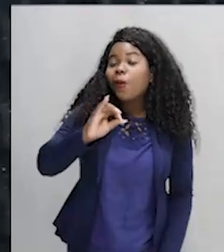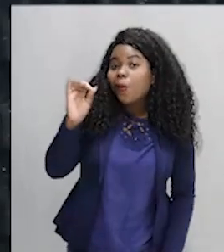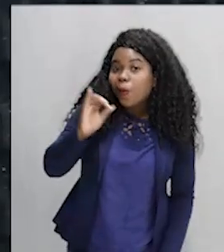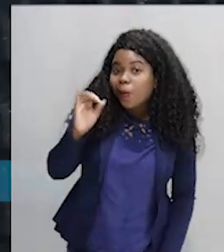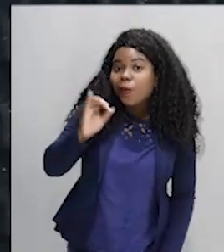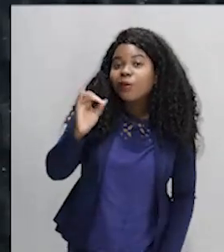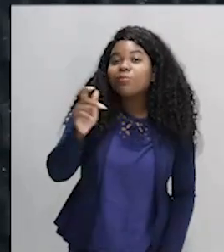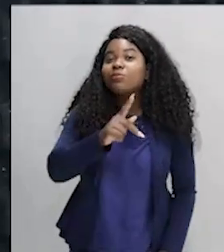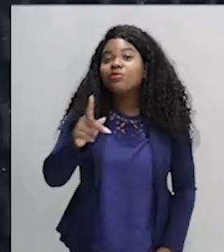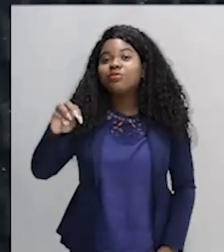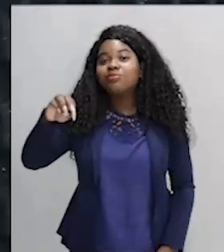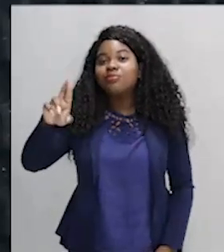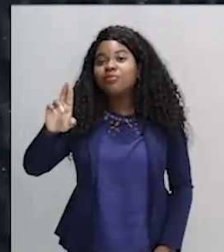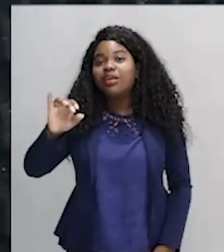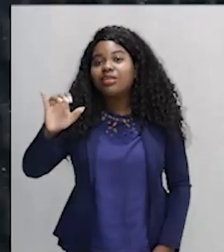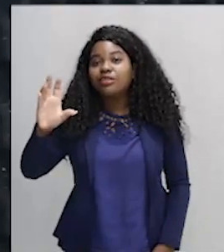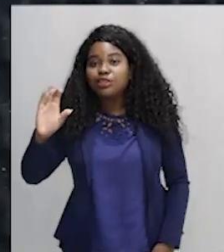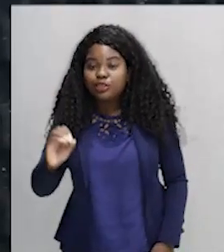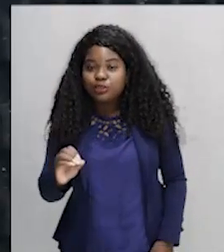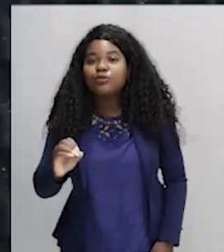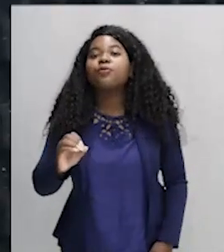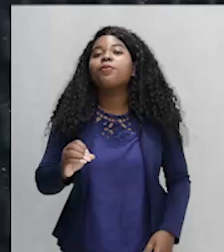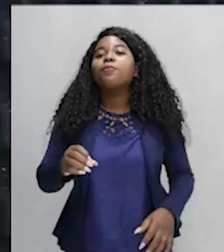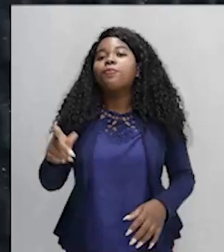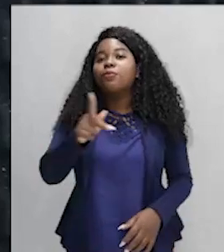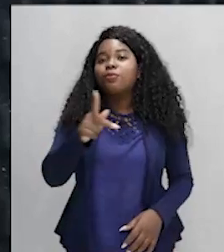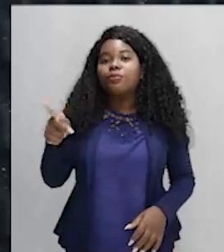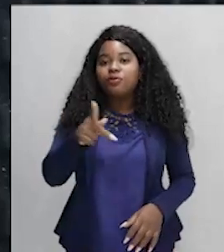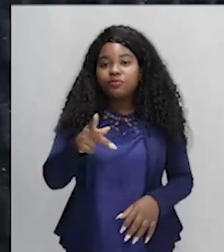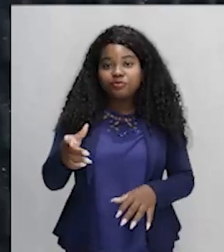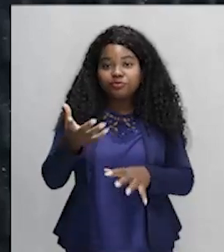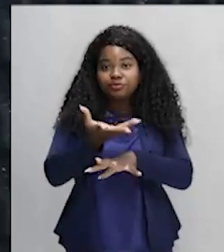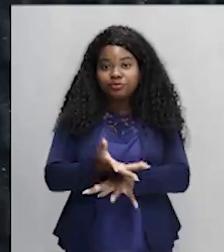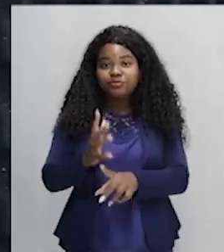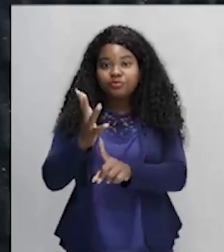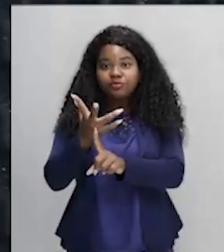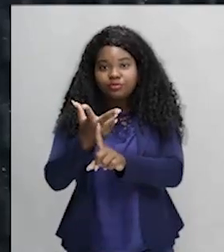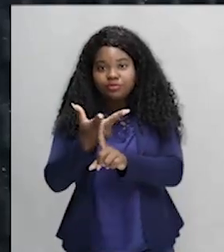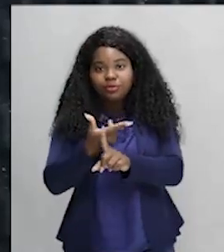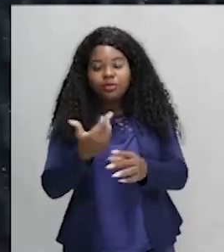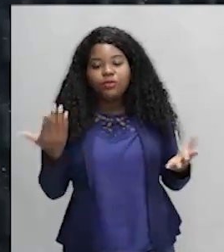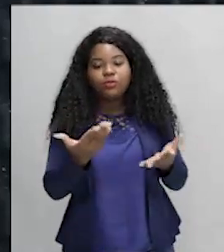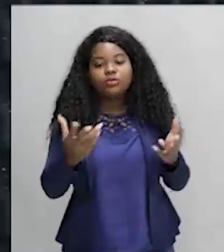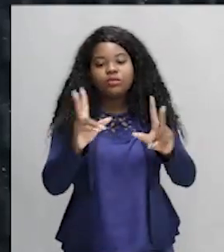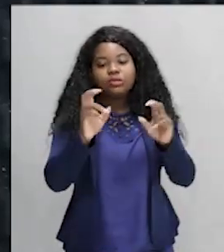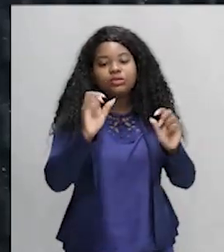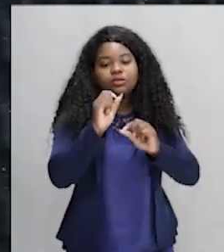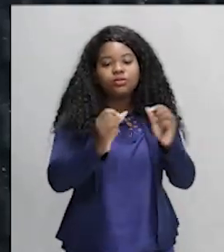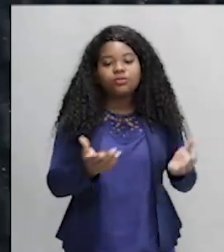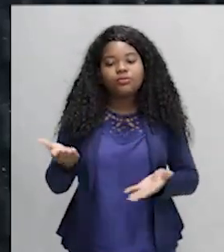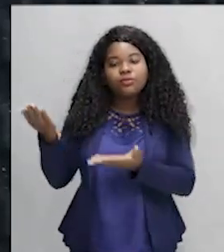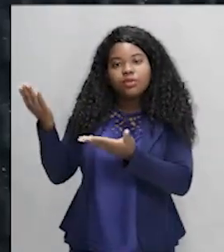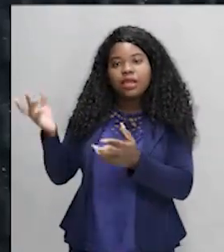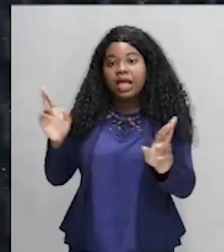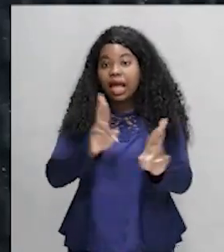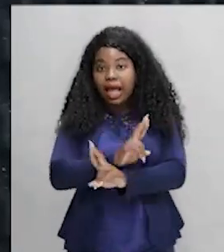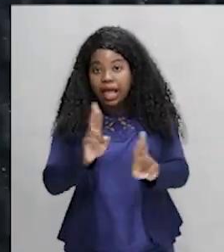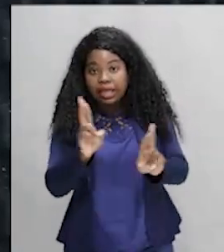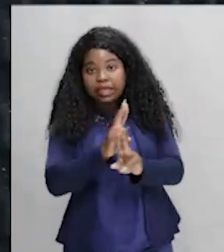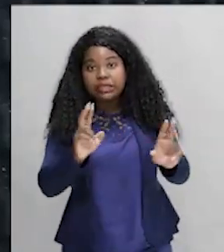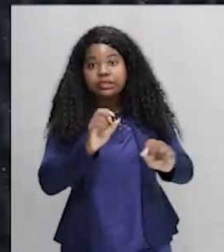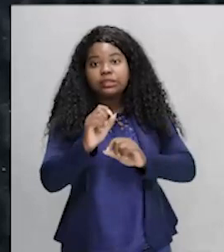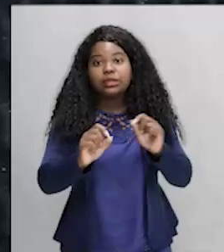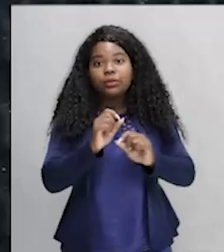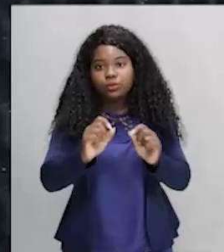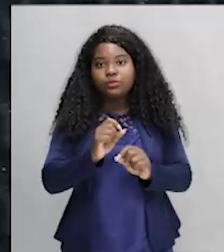Olá, gente. Professor Marcos Dominici aqui, professor de arte, e hoje a gente vai falar sobre a relação entre palco e plateia, né, que é um